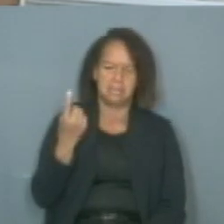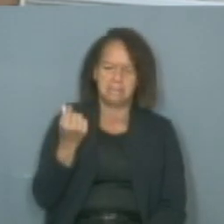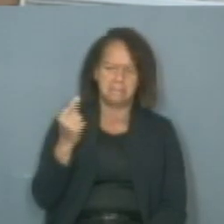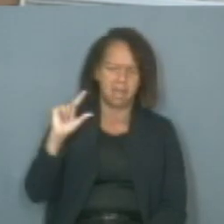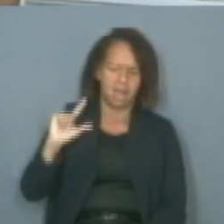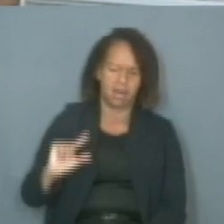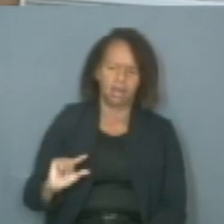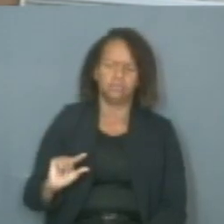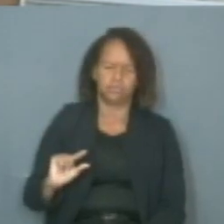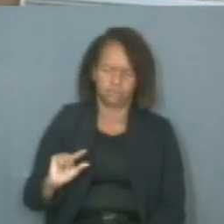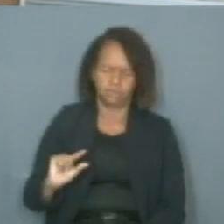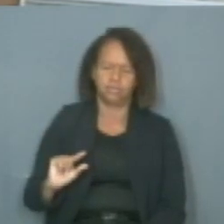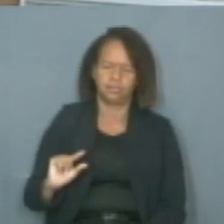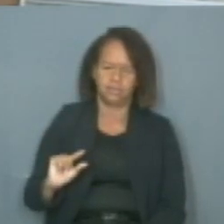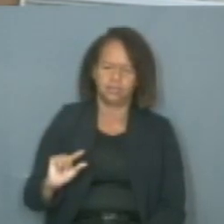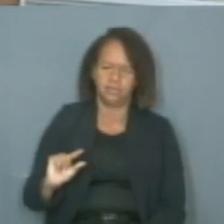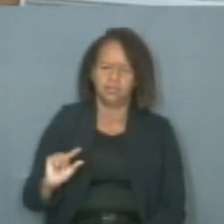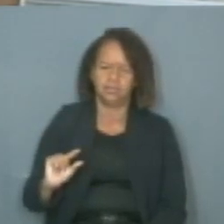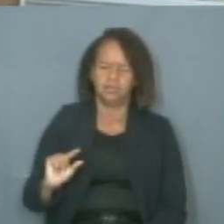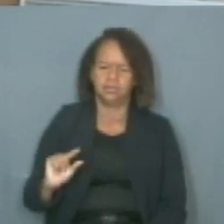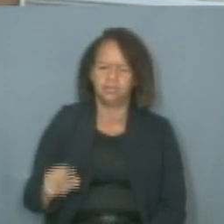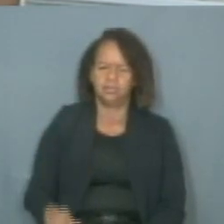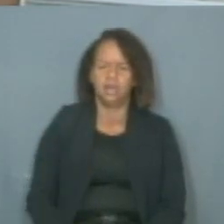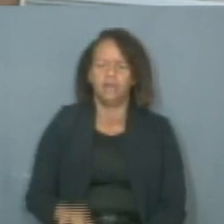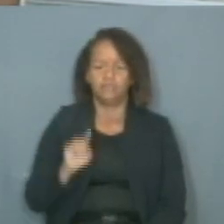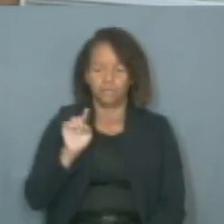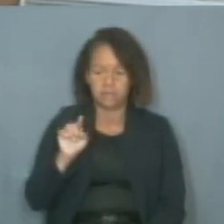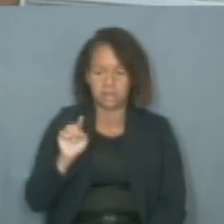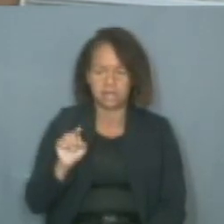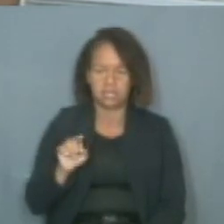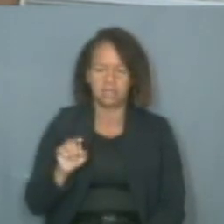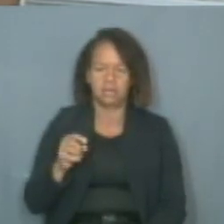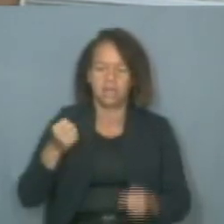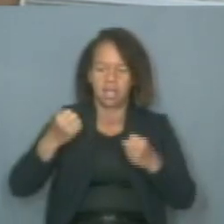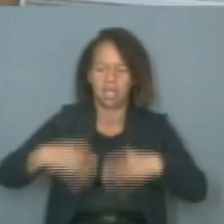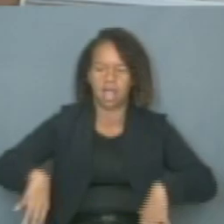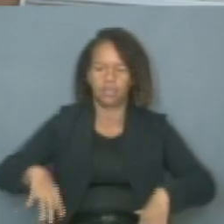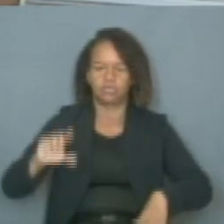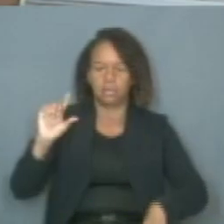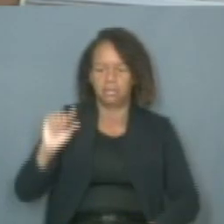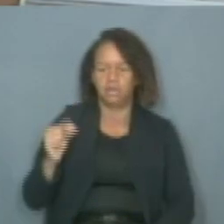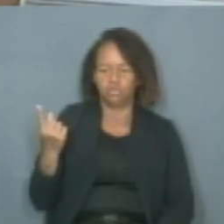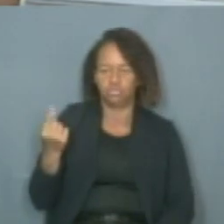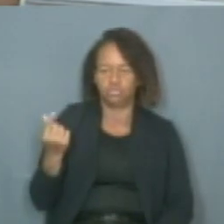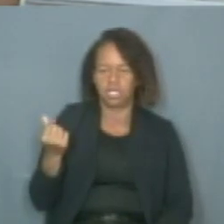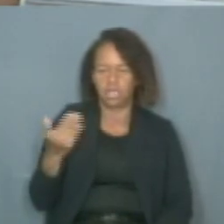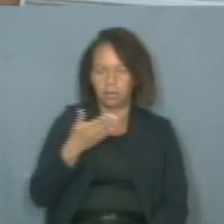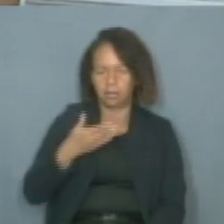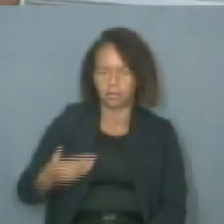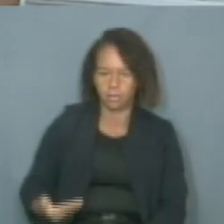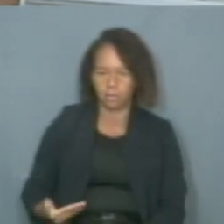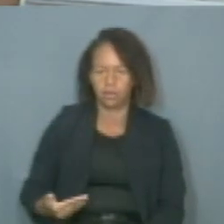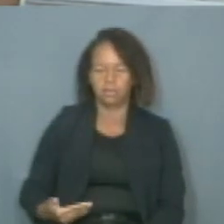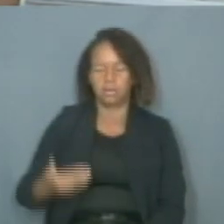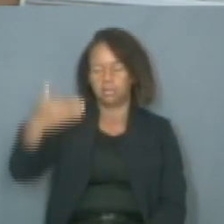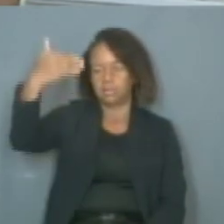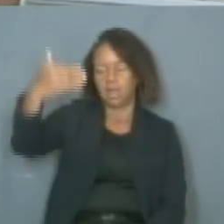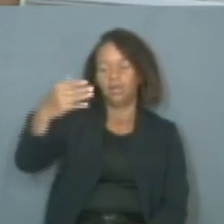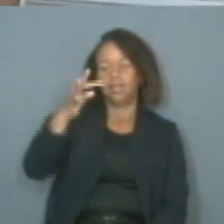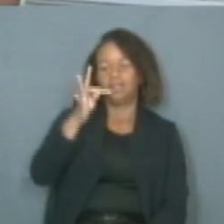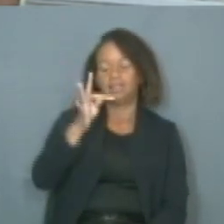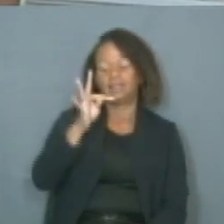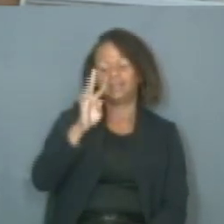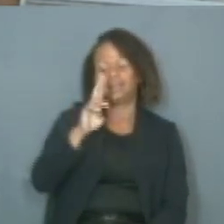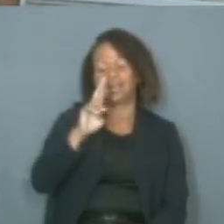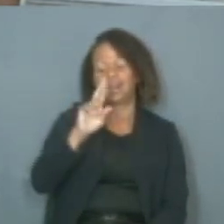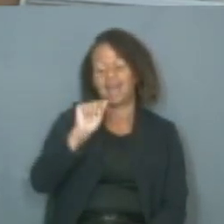mais barato e menos conveniente. Você gasta menos dinheiro público para colocar o trava-rodas do